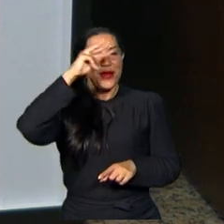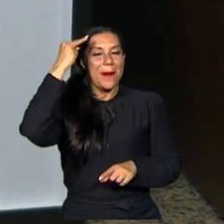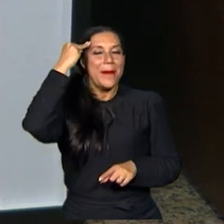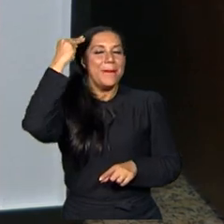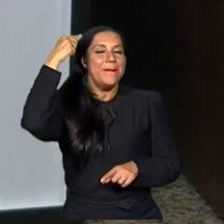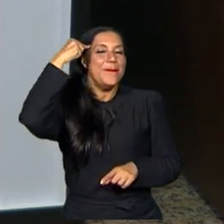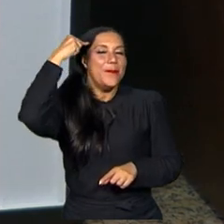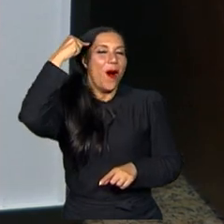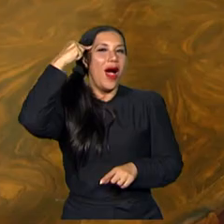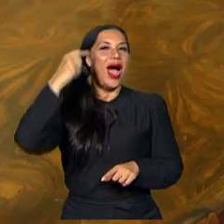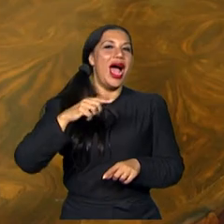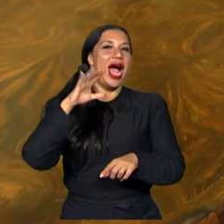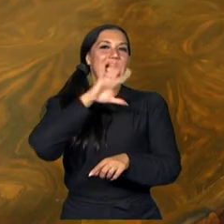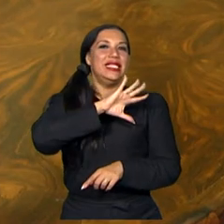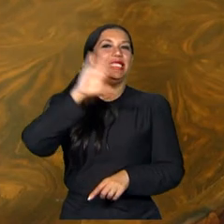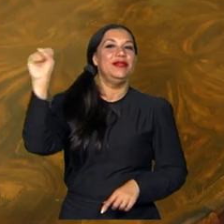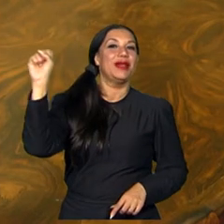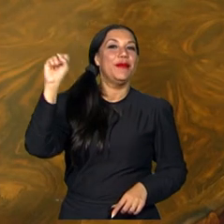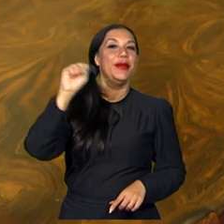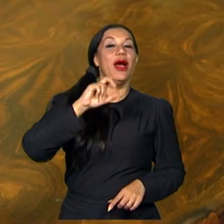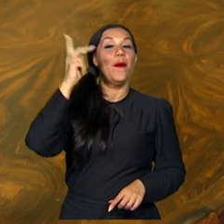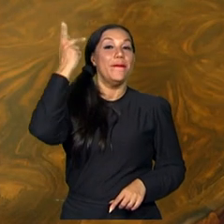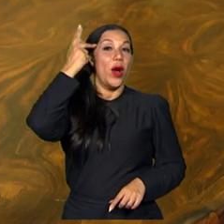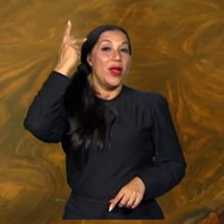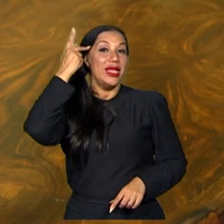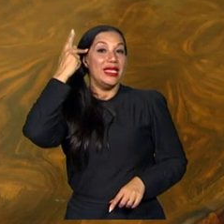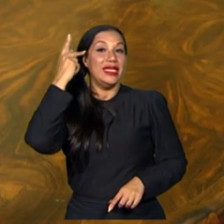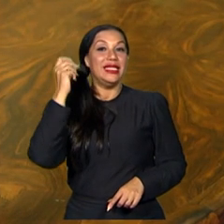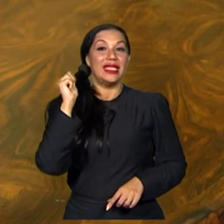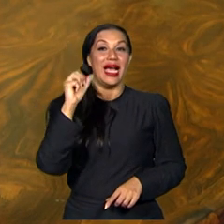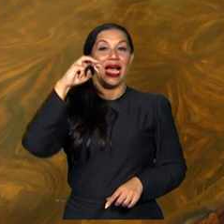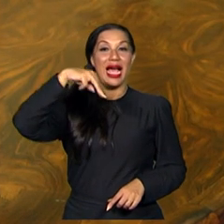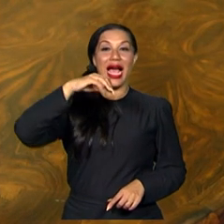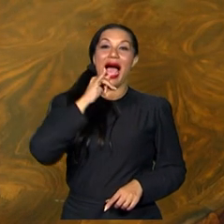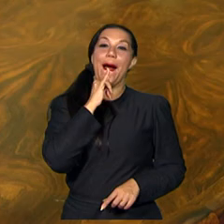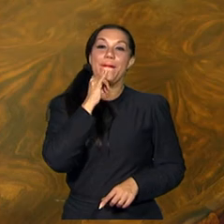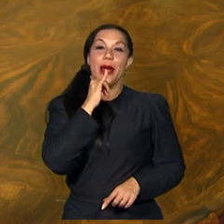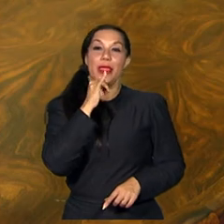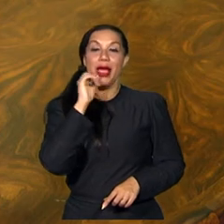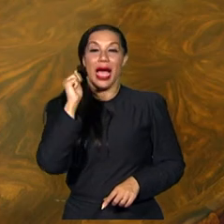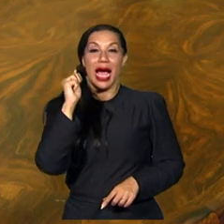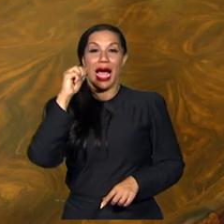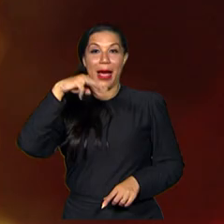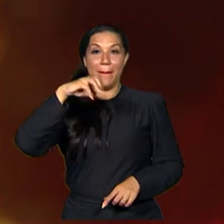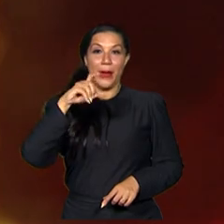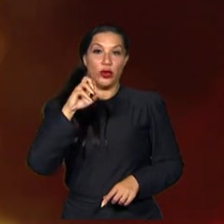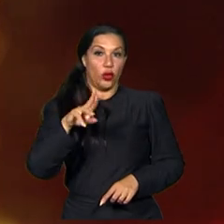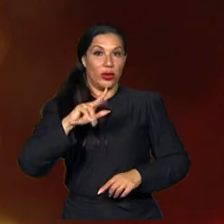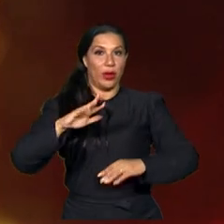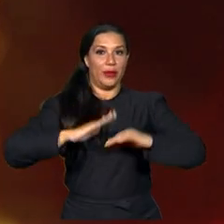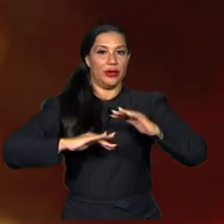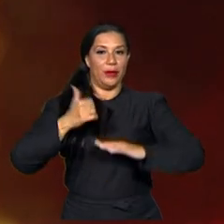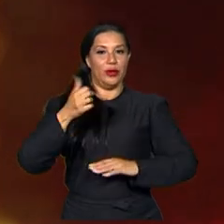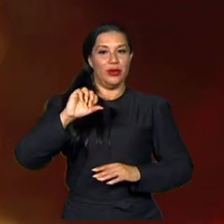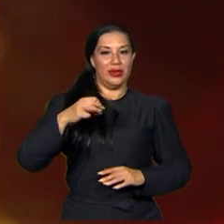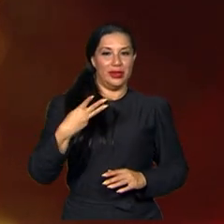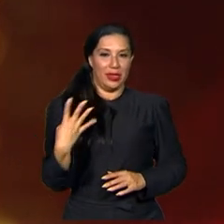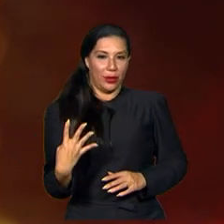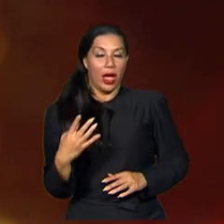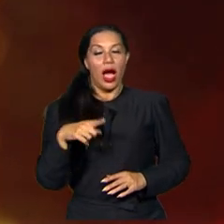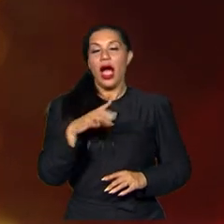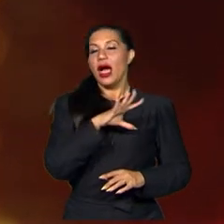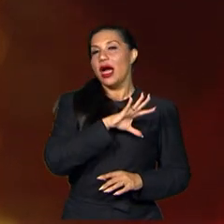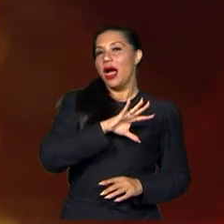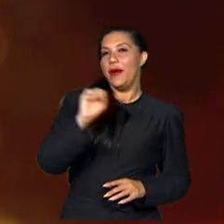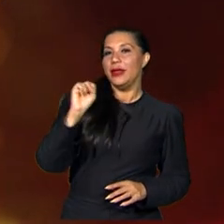deles é o título de campeão paulista amador de 1934. Esse campeonato foi